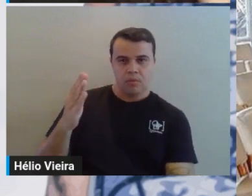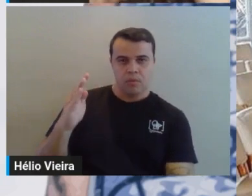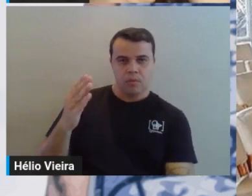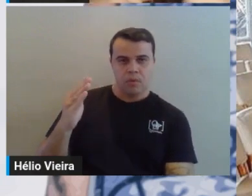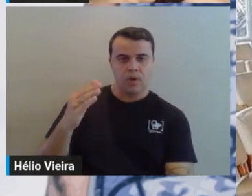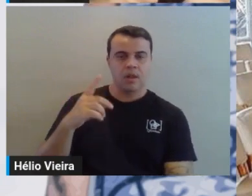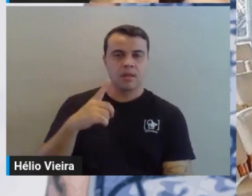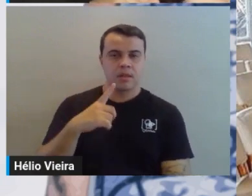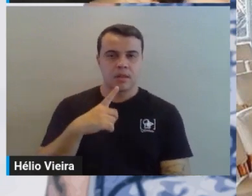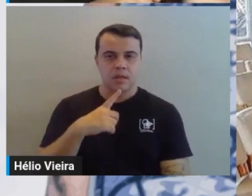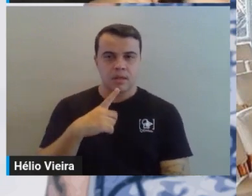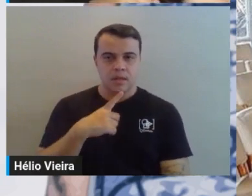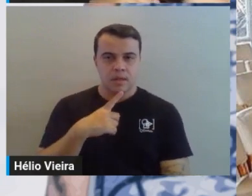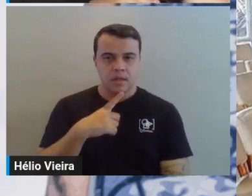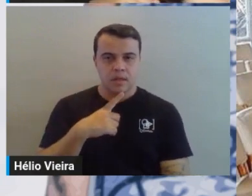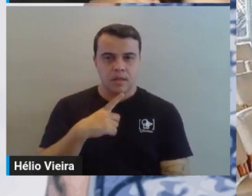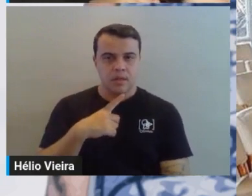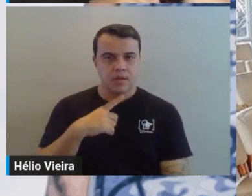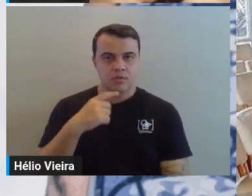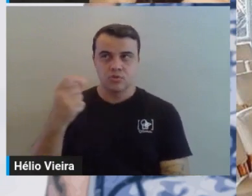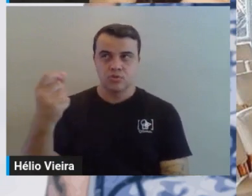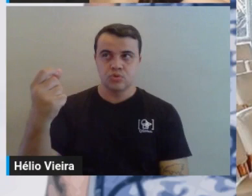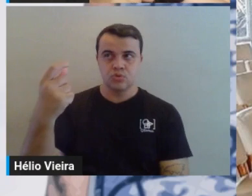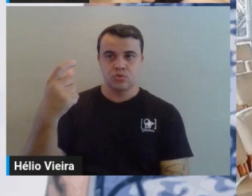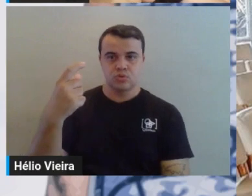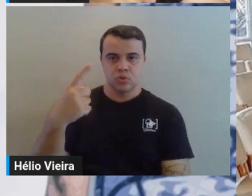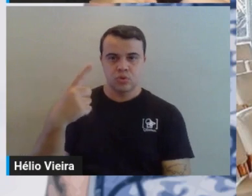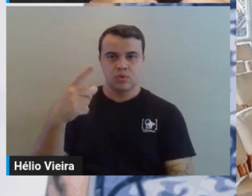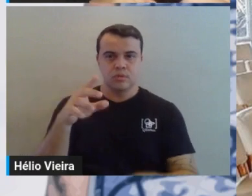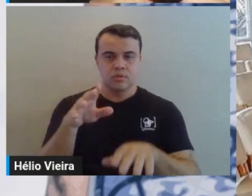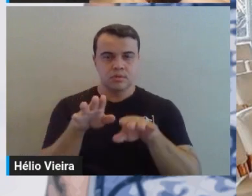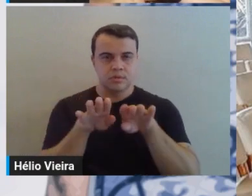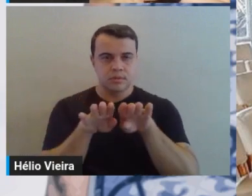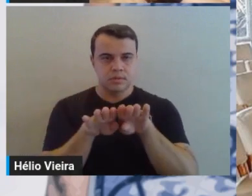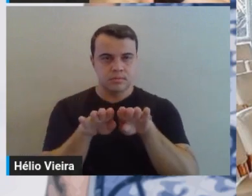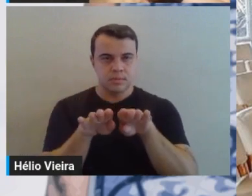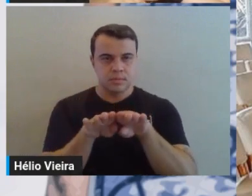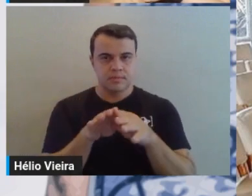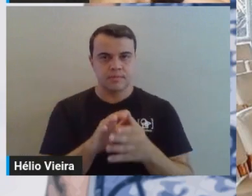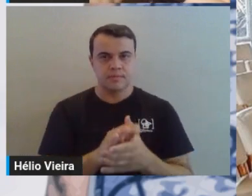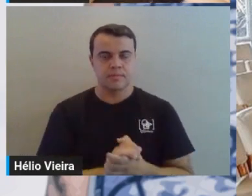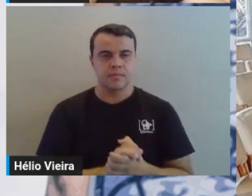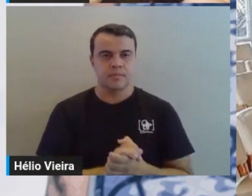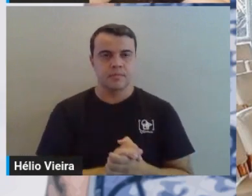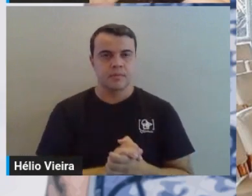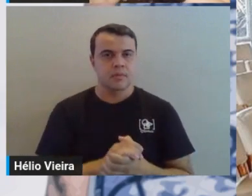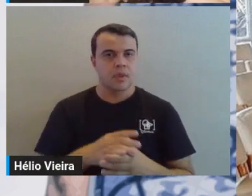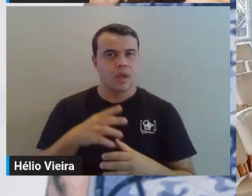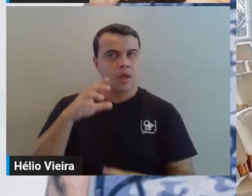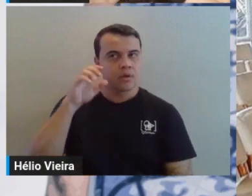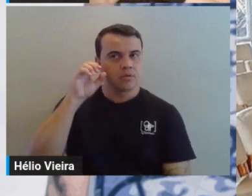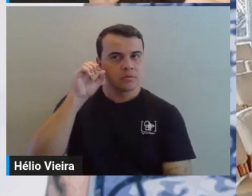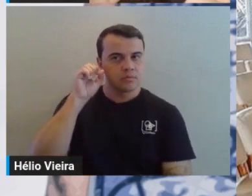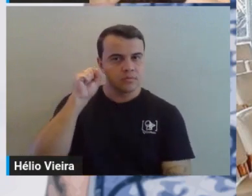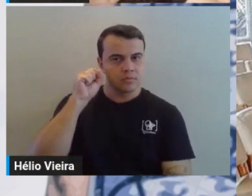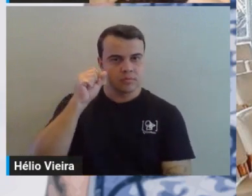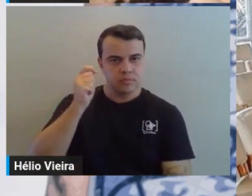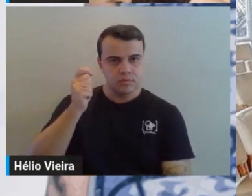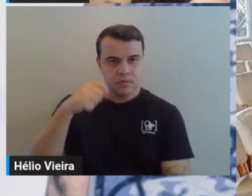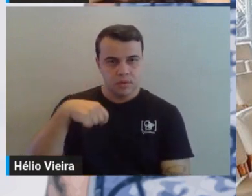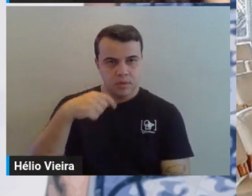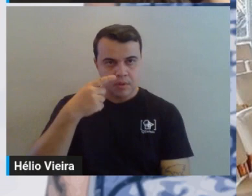tanto do sol, mas também a questão do sonora.